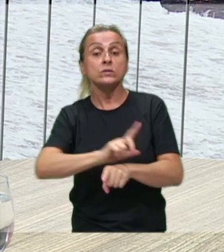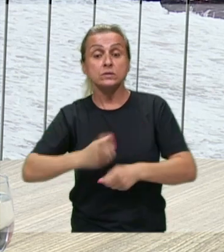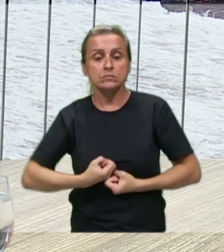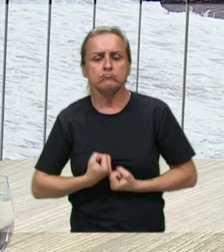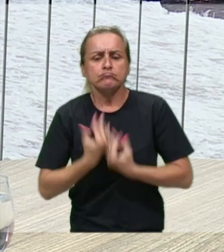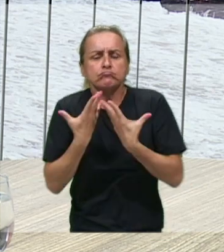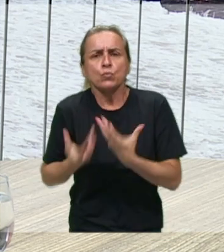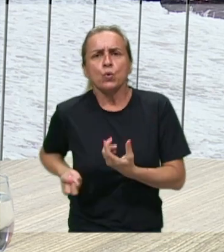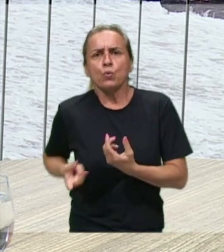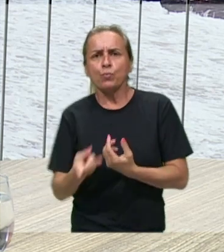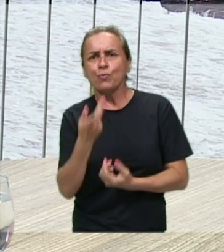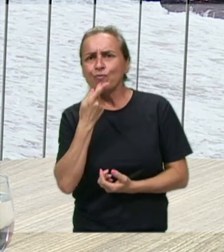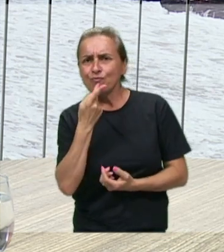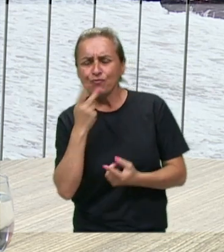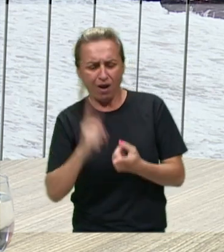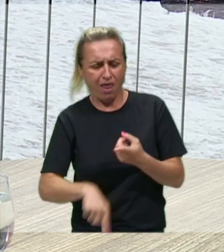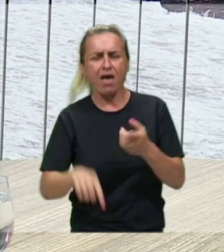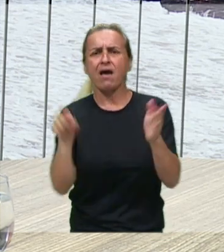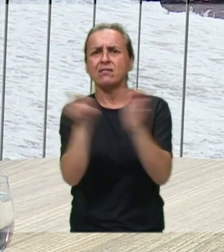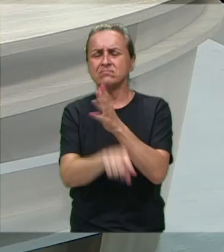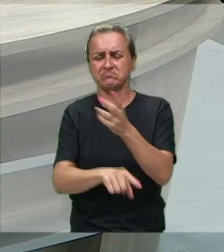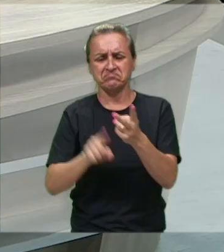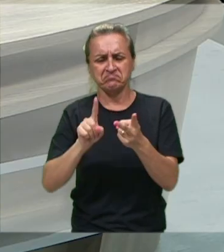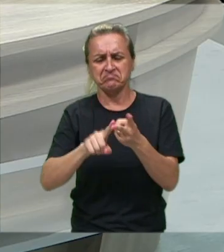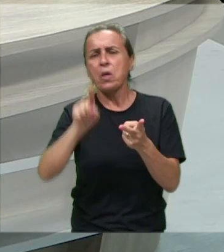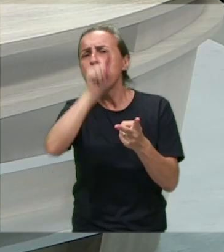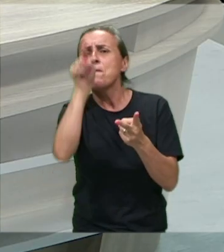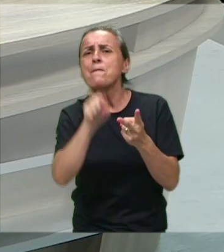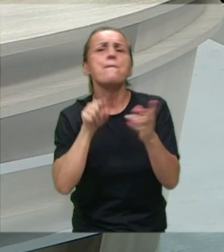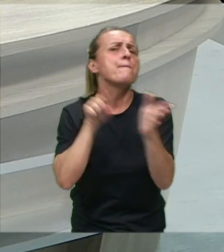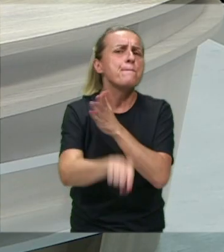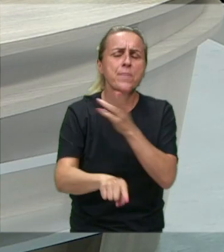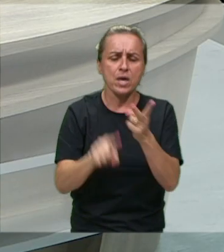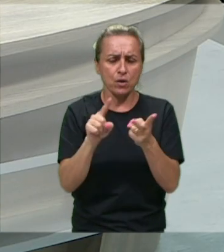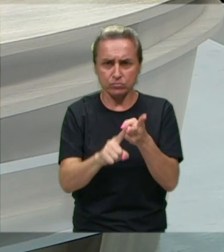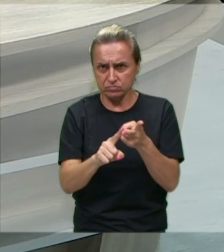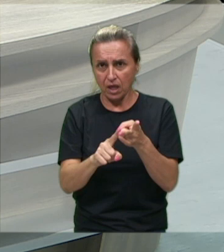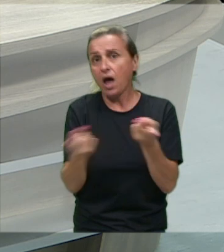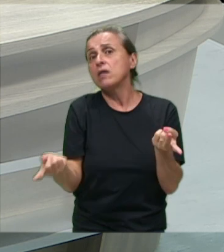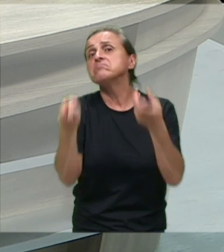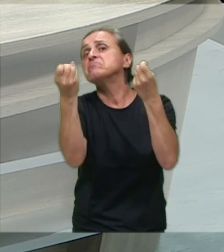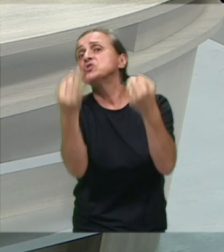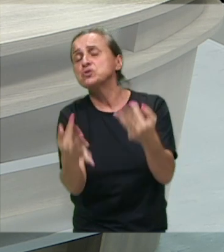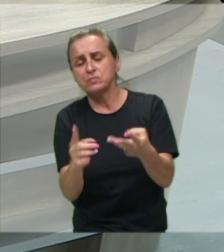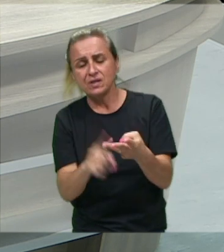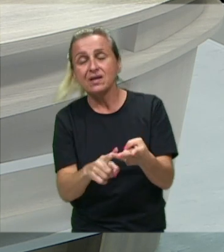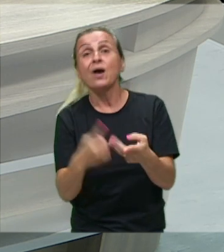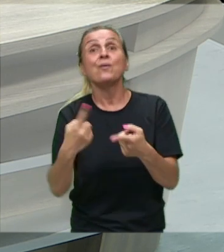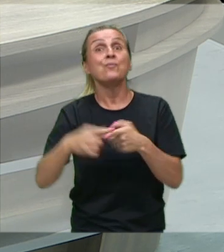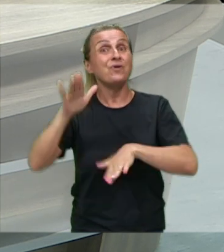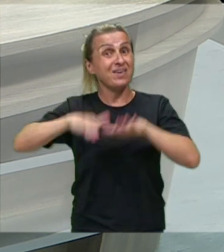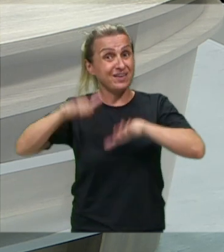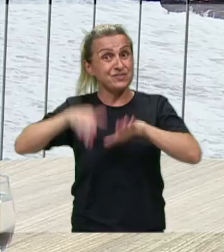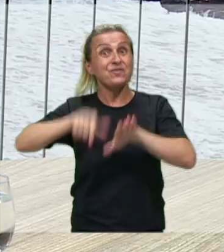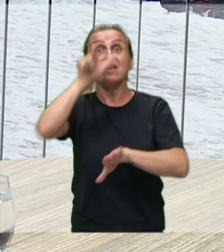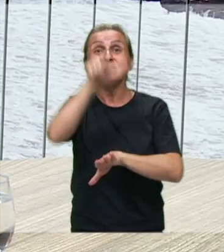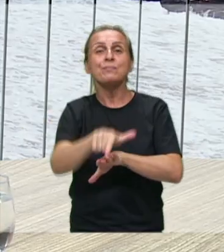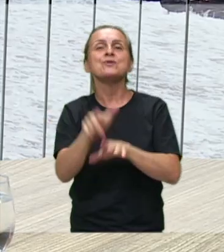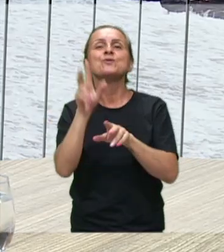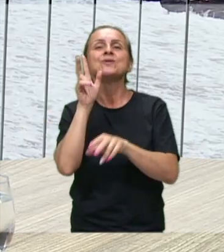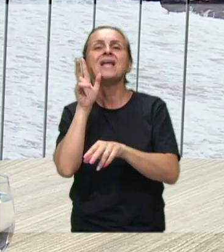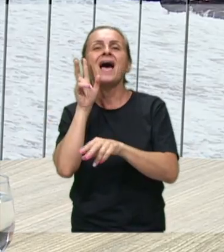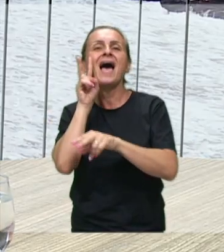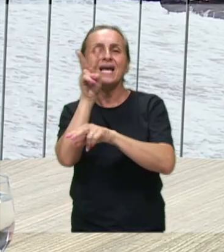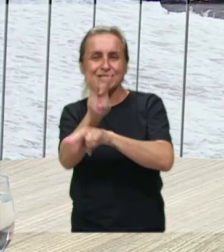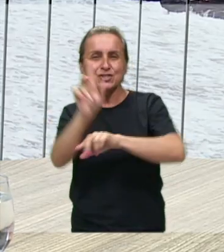dá de falar, de dialogar, de colocar essa expressão nossa é muito importante. Porque quem está atrás da câmera não sabe, olha, como